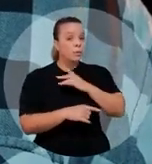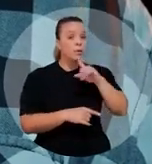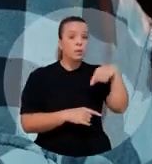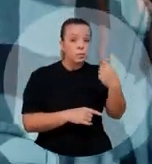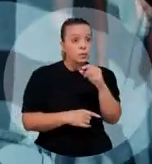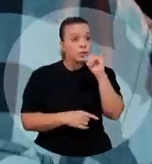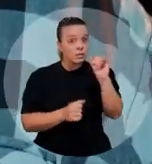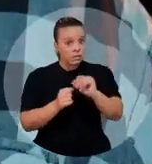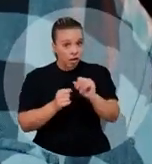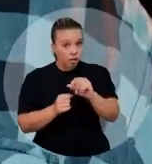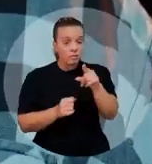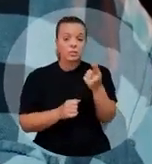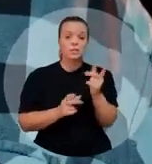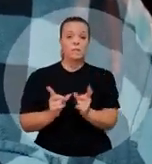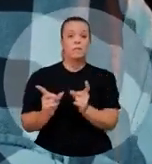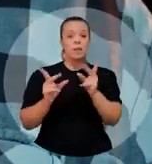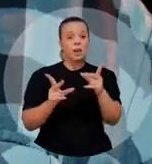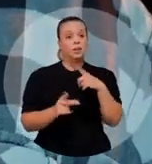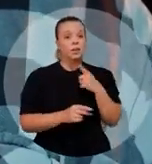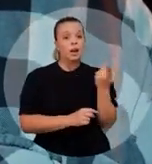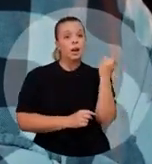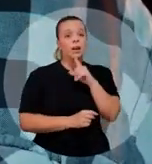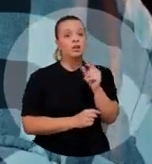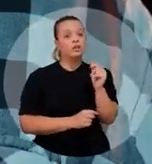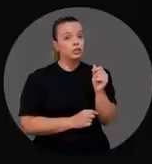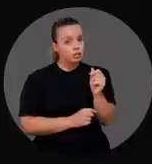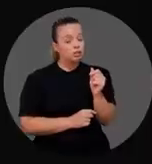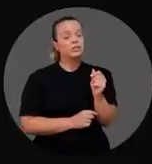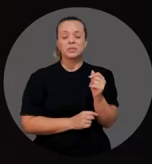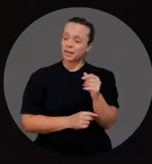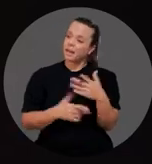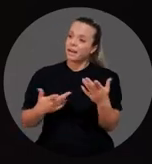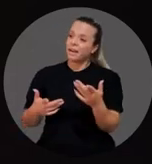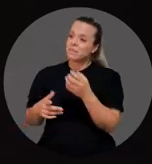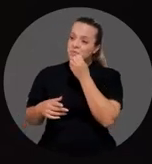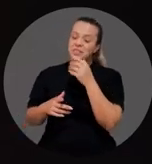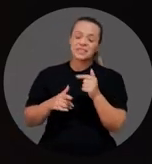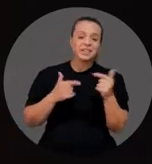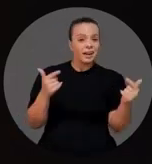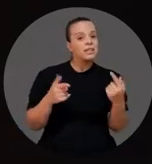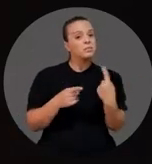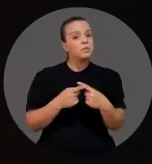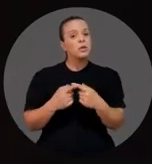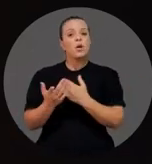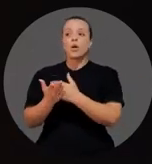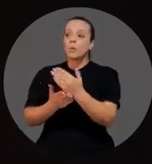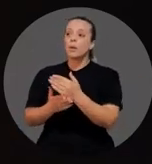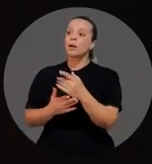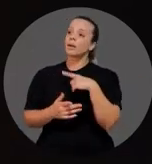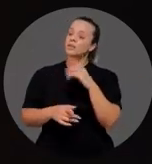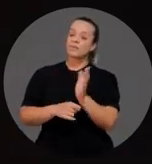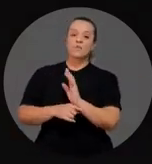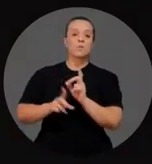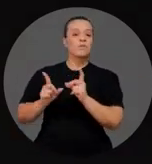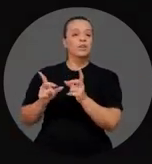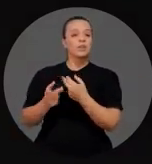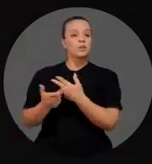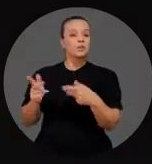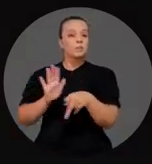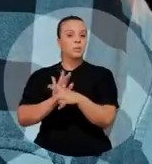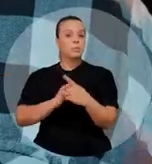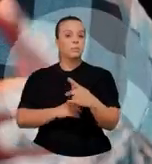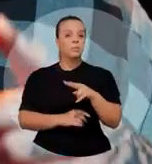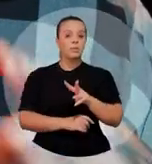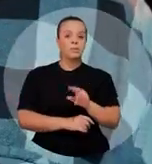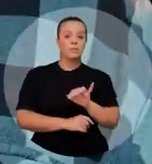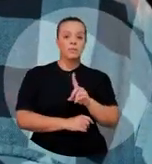quando tiverem outro, você vende e você ganha um dinheiro aí, pô. Boa sorte. Já cria o mercado de aberturas de filme do PV Vidotti. Exatamente.